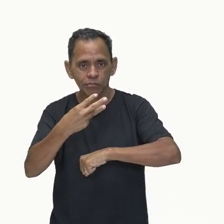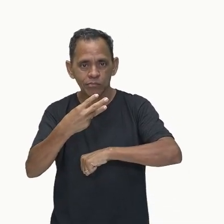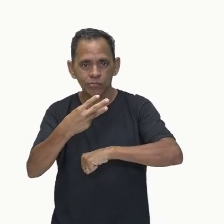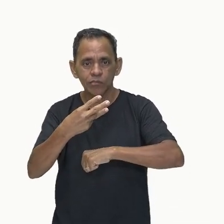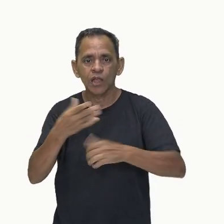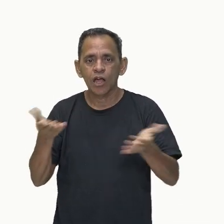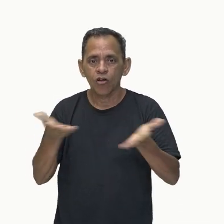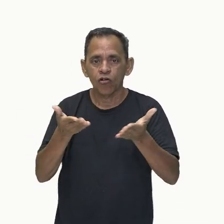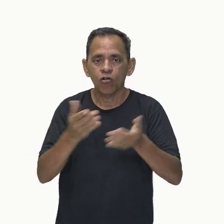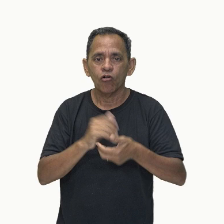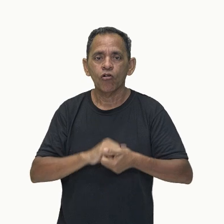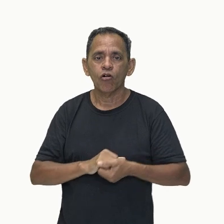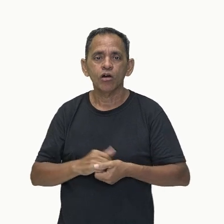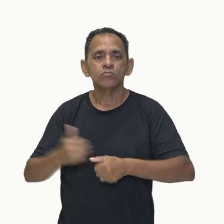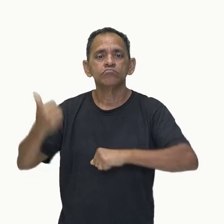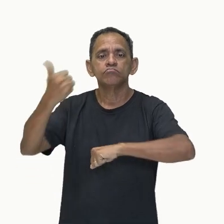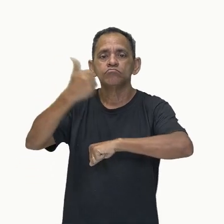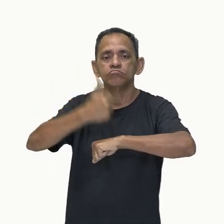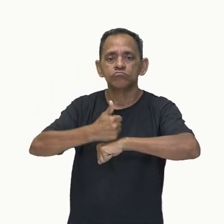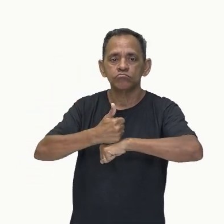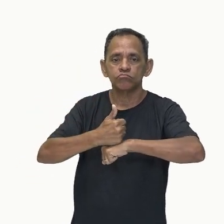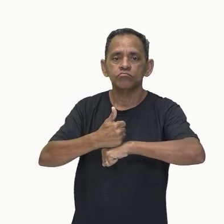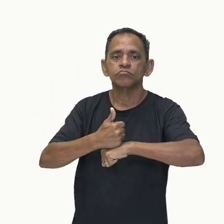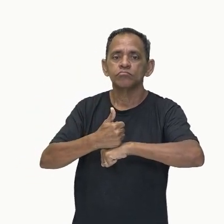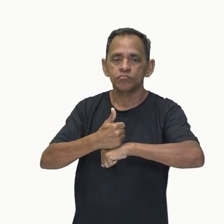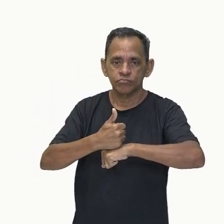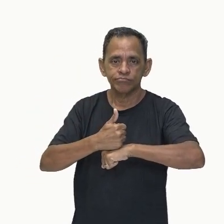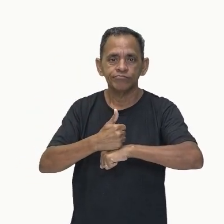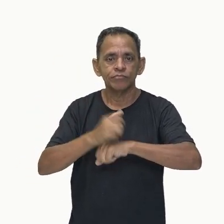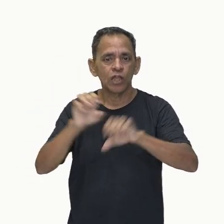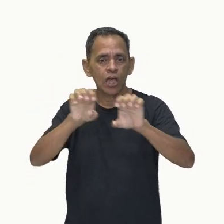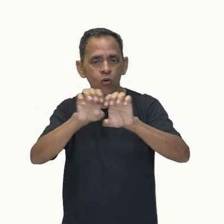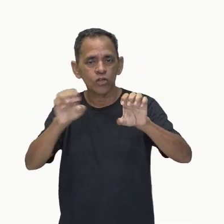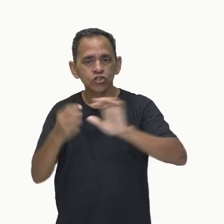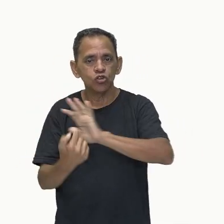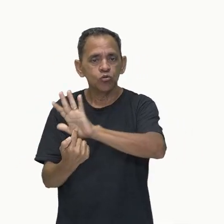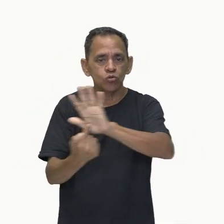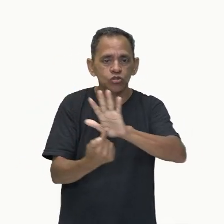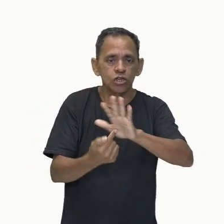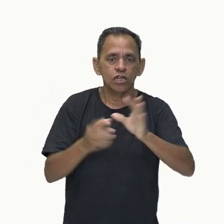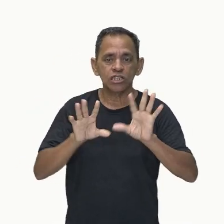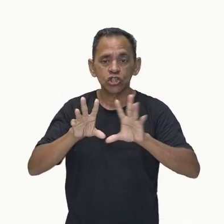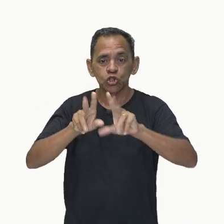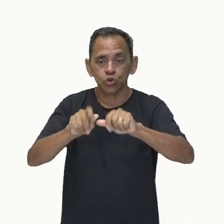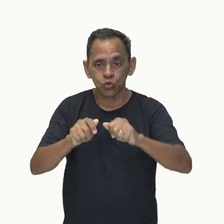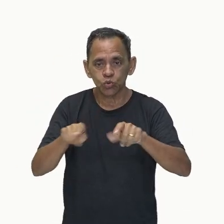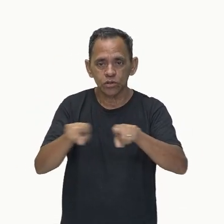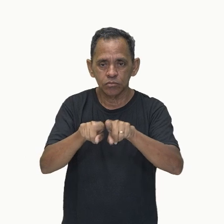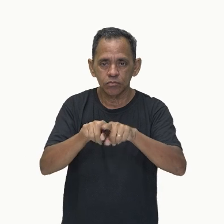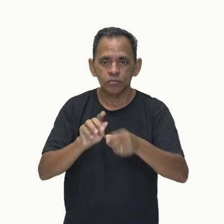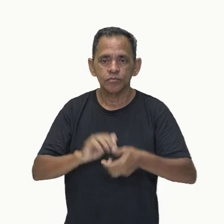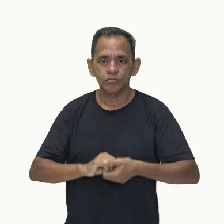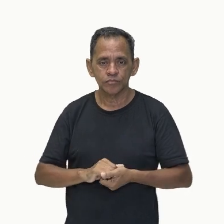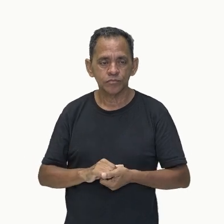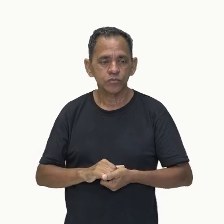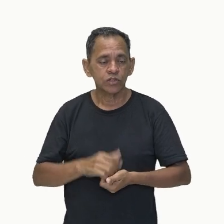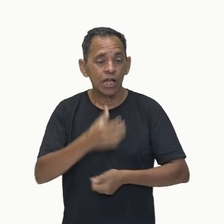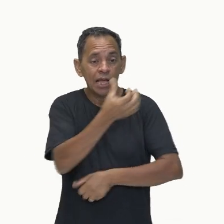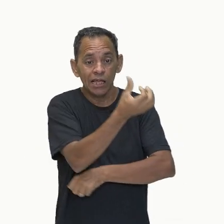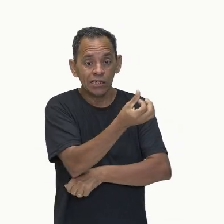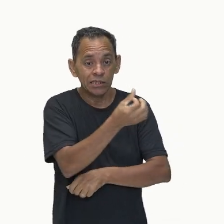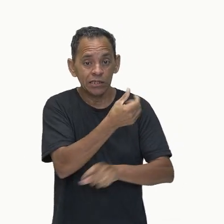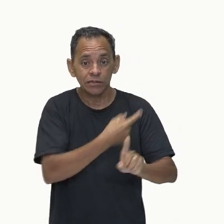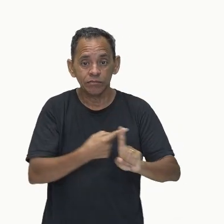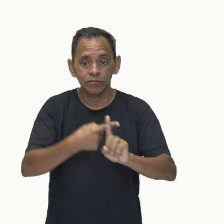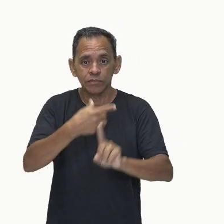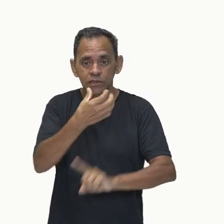aqui, ó. Substitui no lugar do S0, substitui no lugar do V, a função horária 6 mais 3T. E